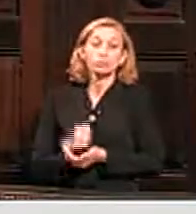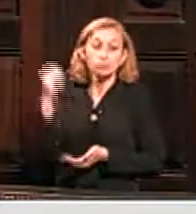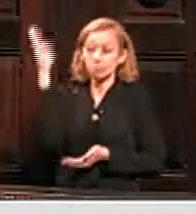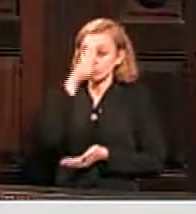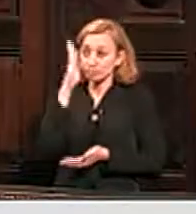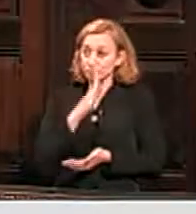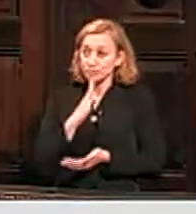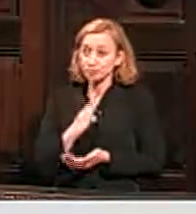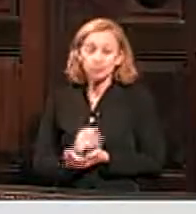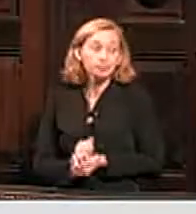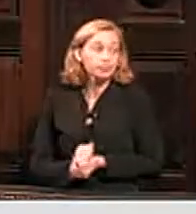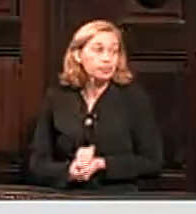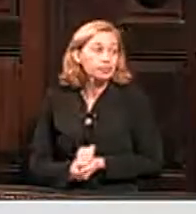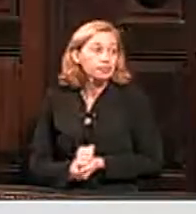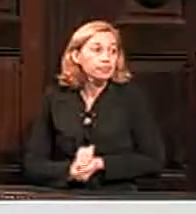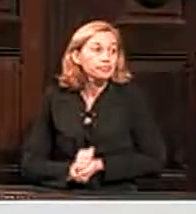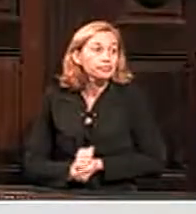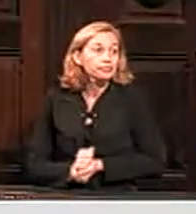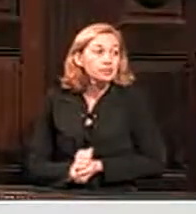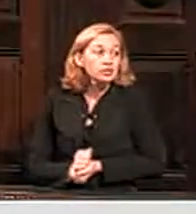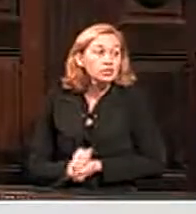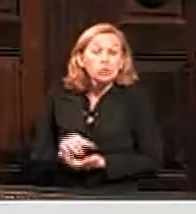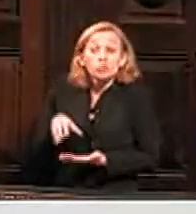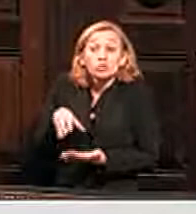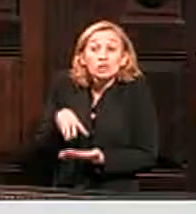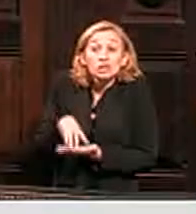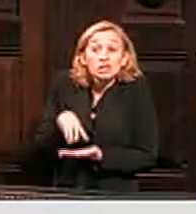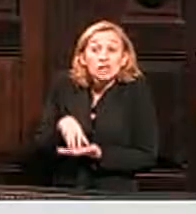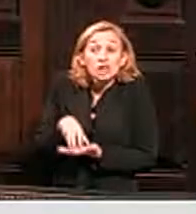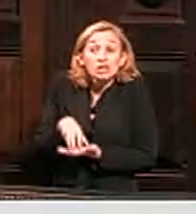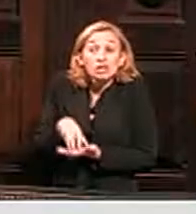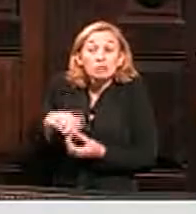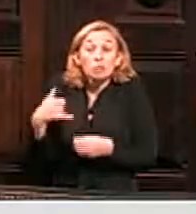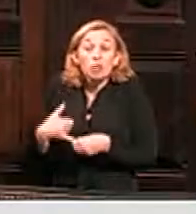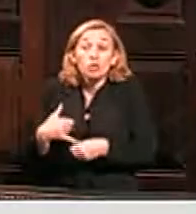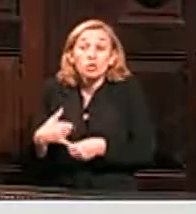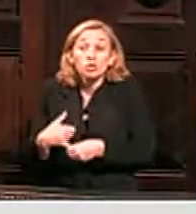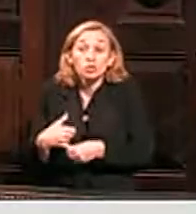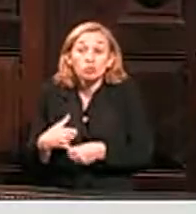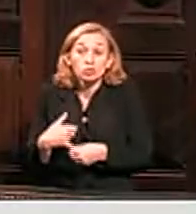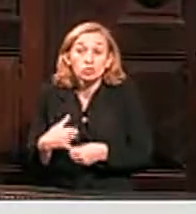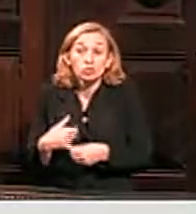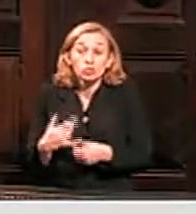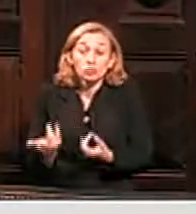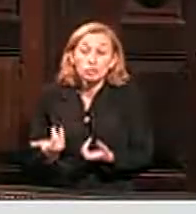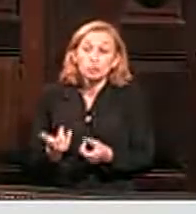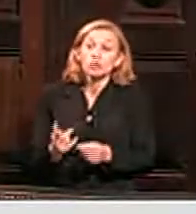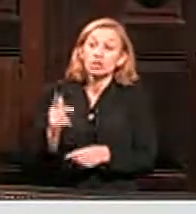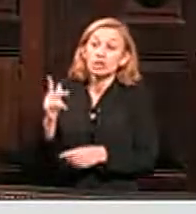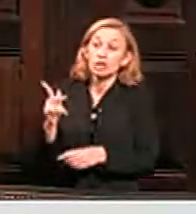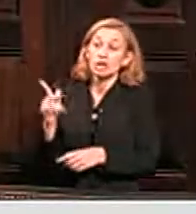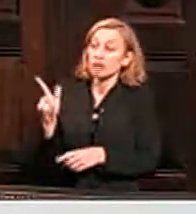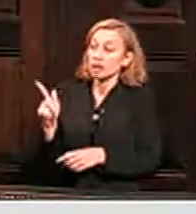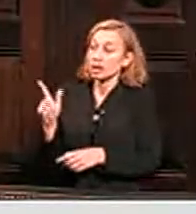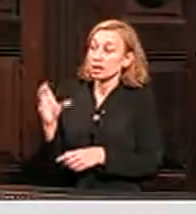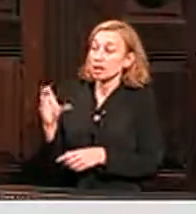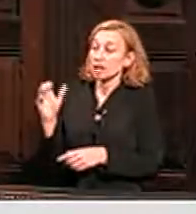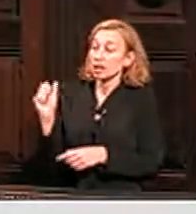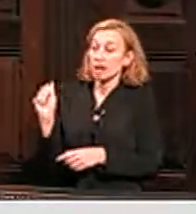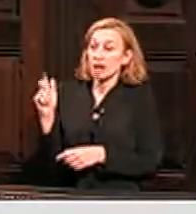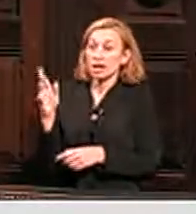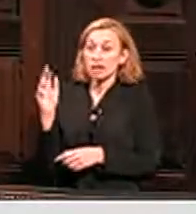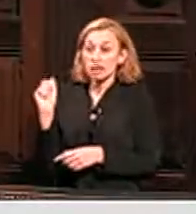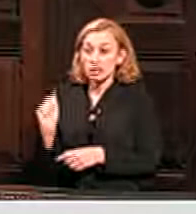tendo uma centralidade no transporte de cargas pelo meio rodoviário, também uma centralidade